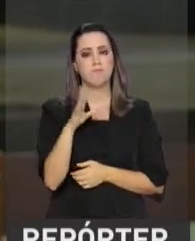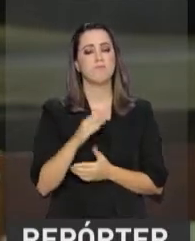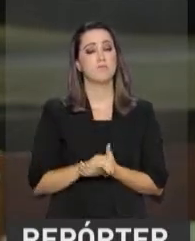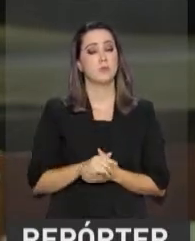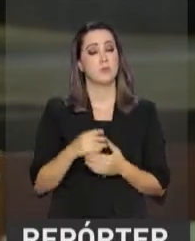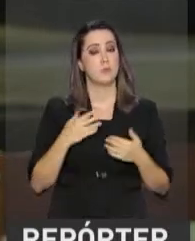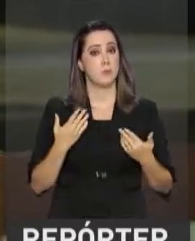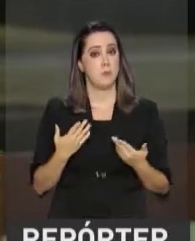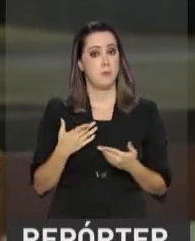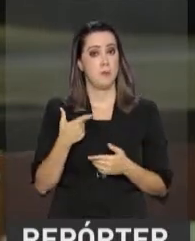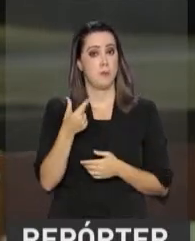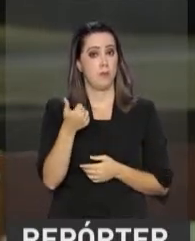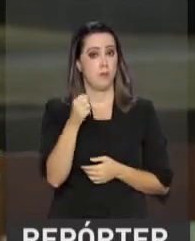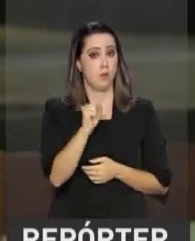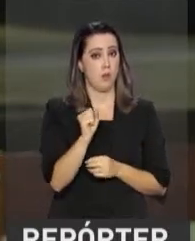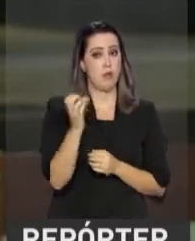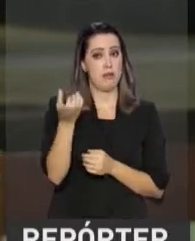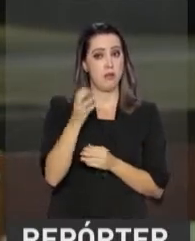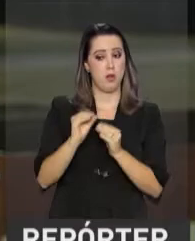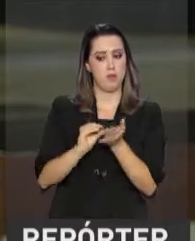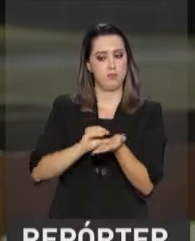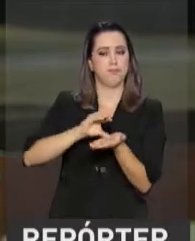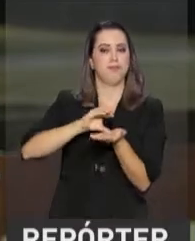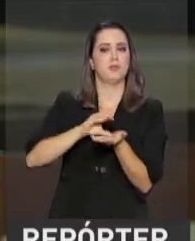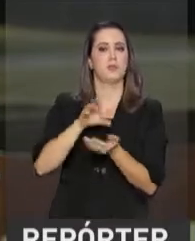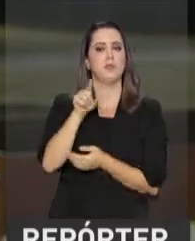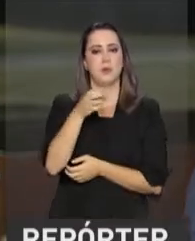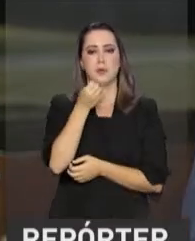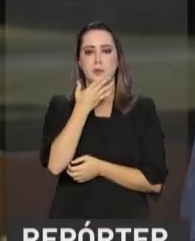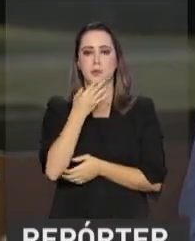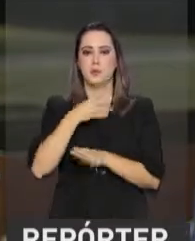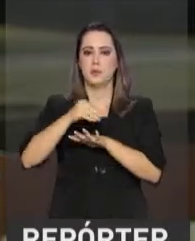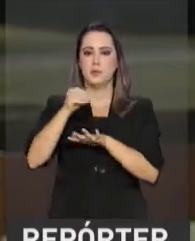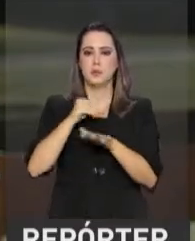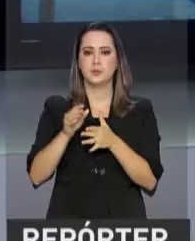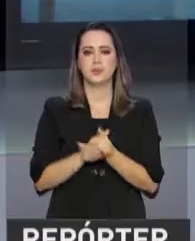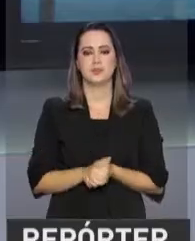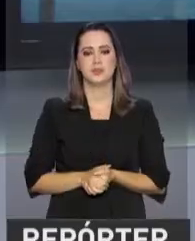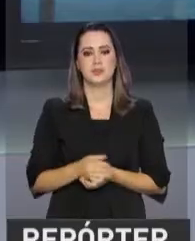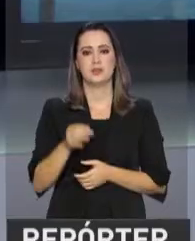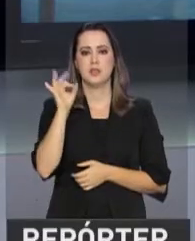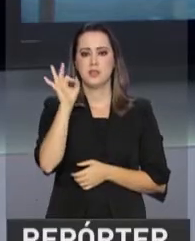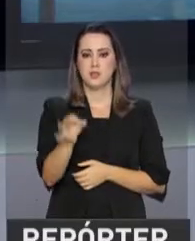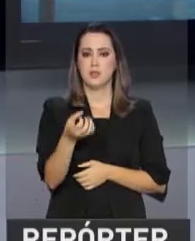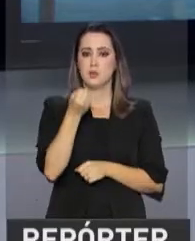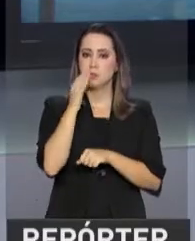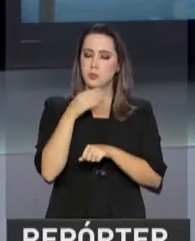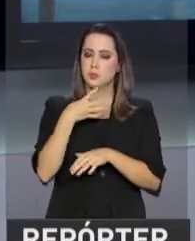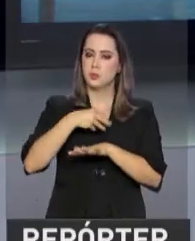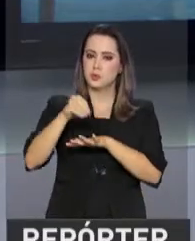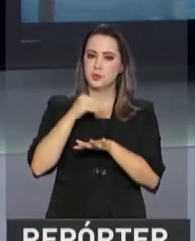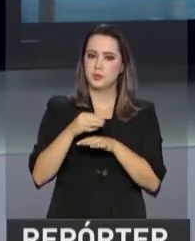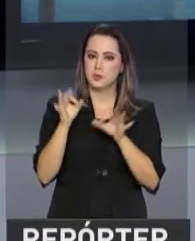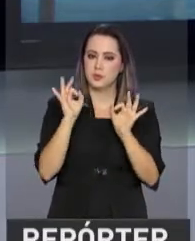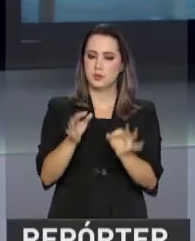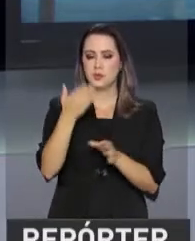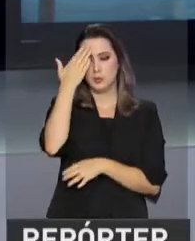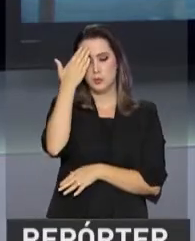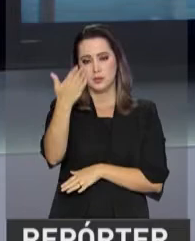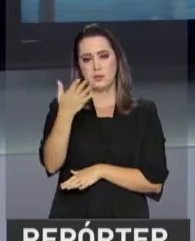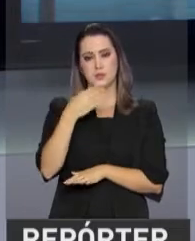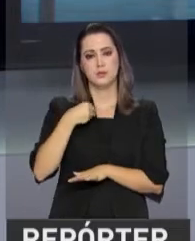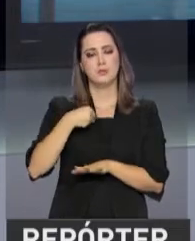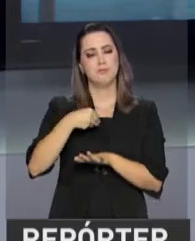de reais para 2018. Uma boa notícia, né, Roberto? Volto com você no estúdio. Com certeza, ótimas notícias. Obrigado, João Pedro,